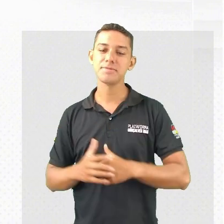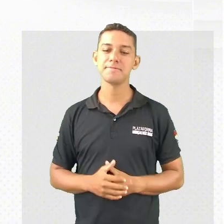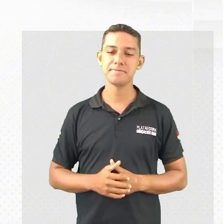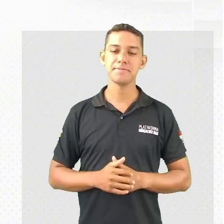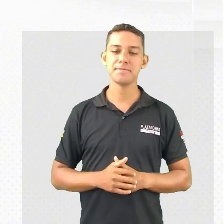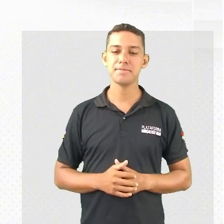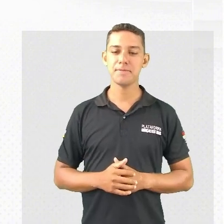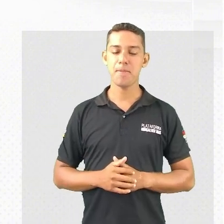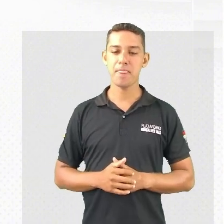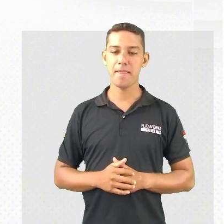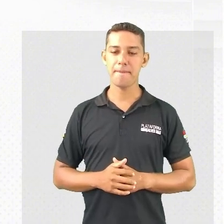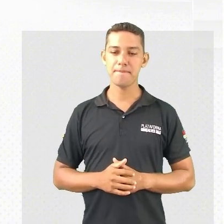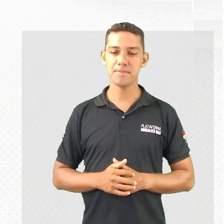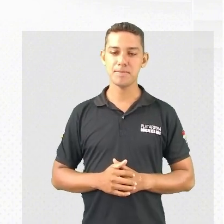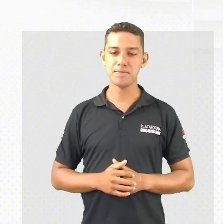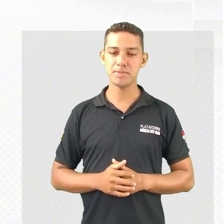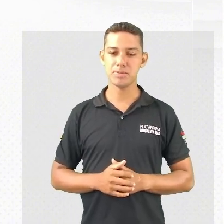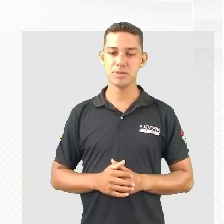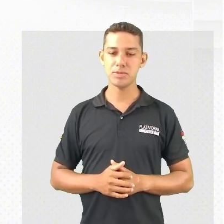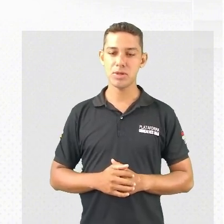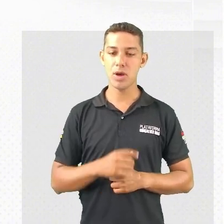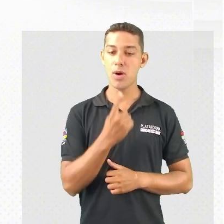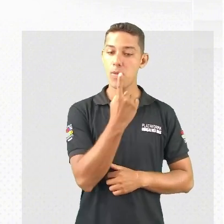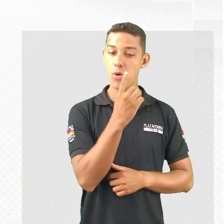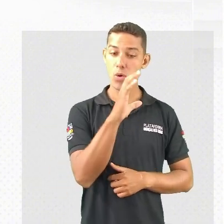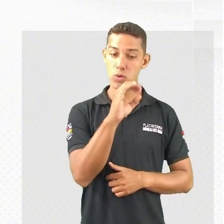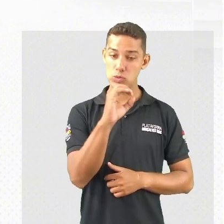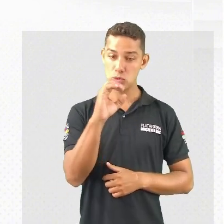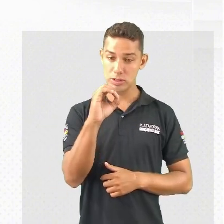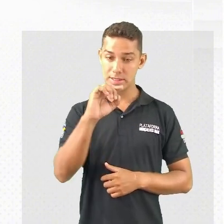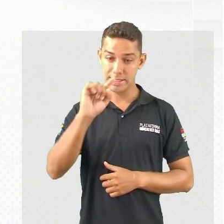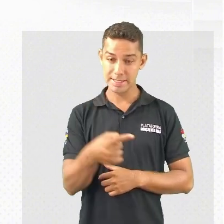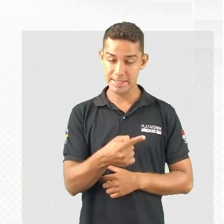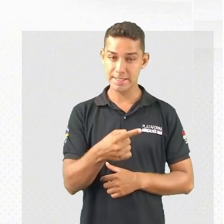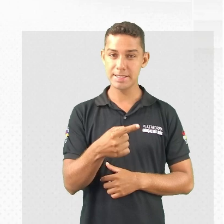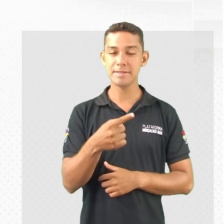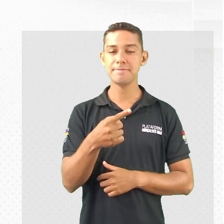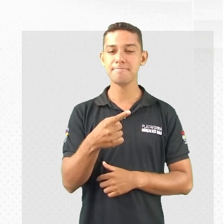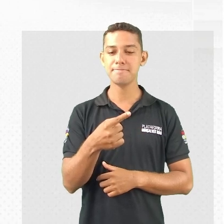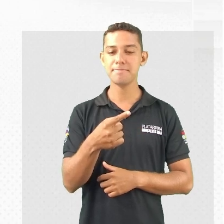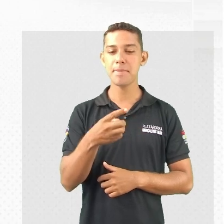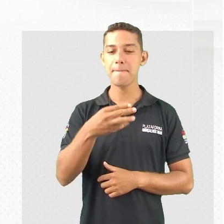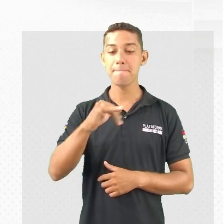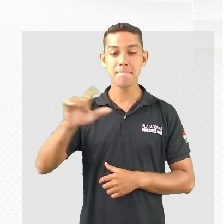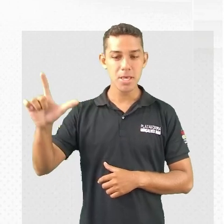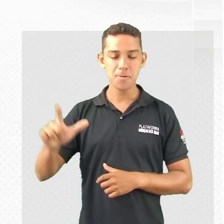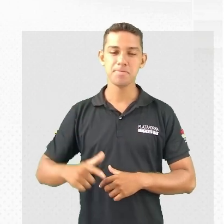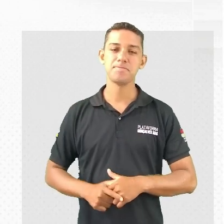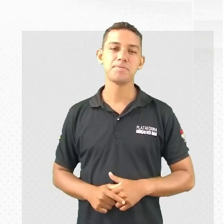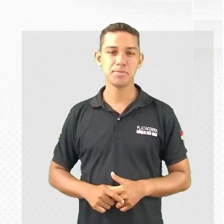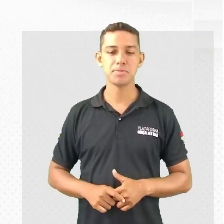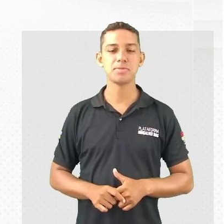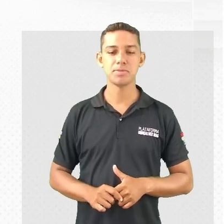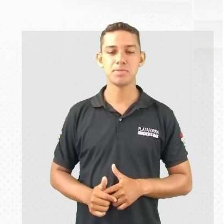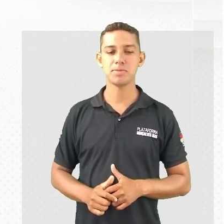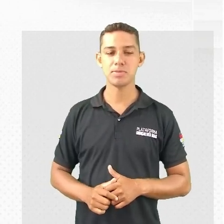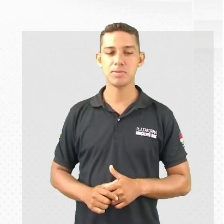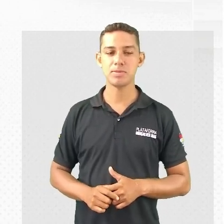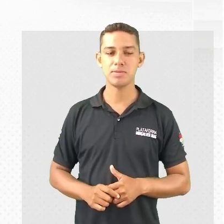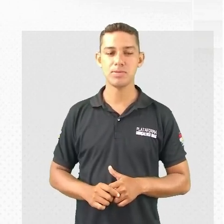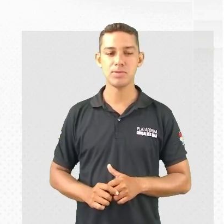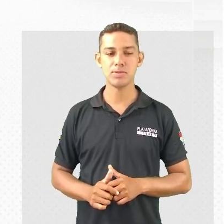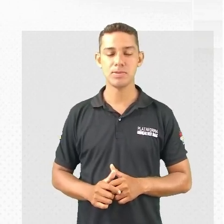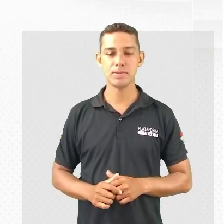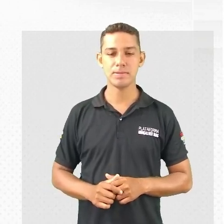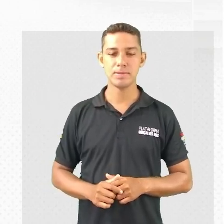ó, por 100 mil, ó. Tá? Quando é de quilômetro para centímetro, tu multiplica